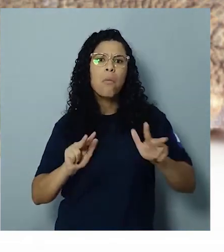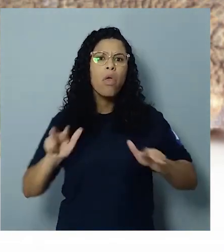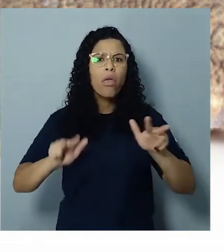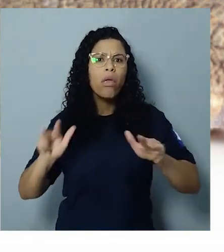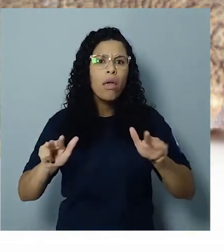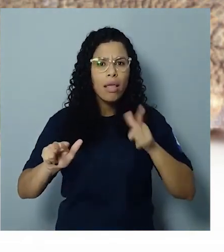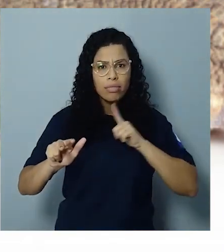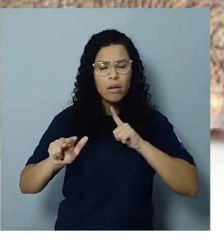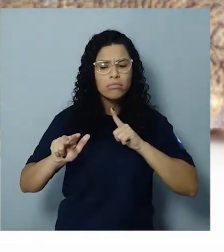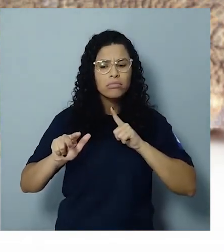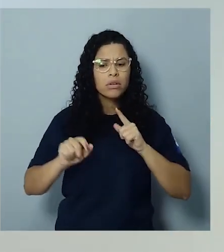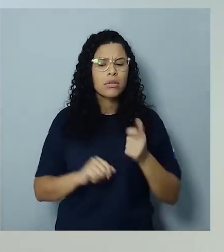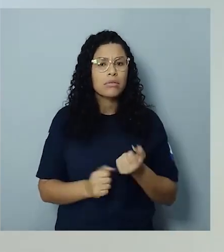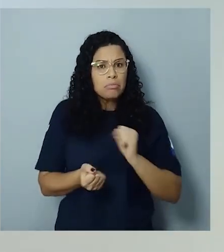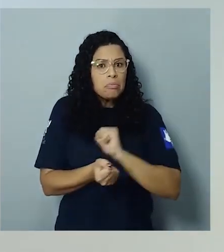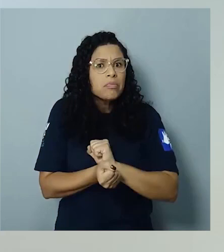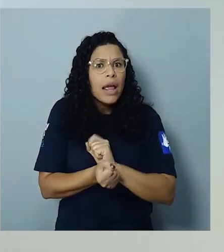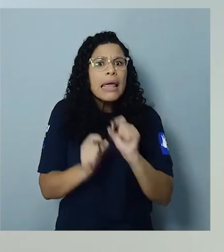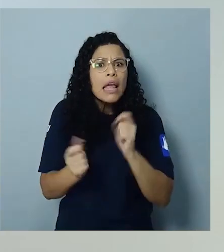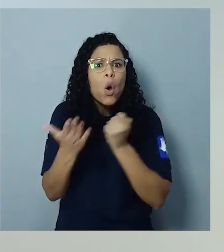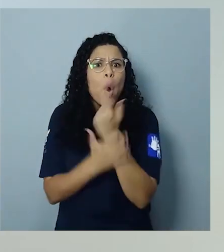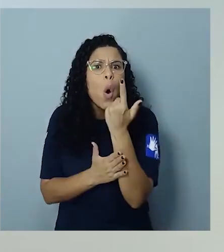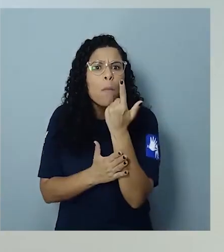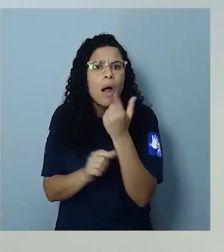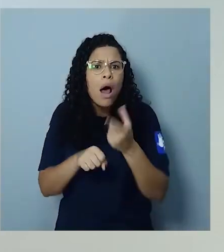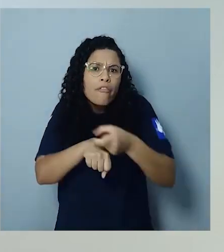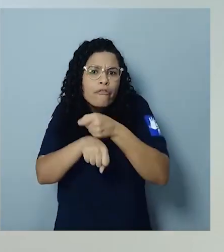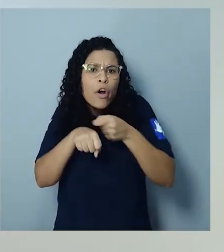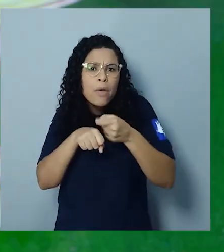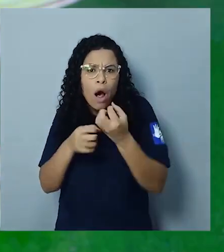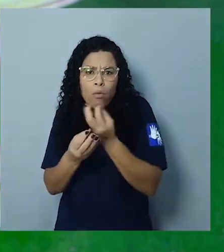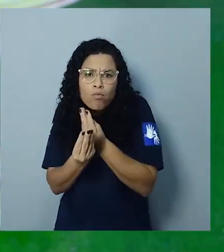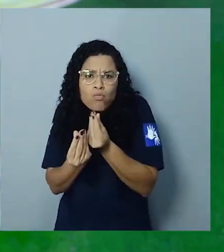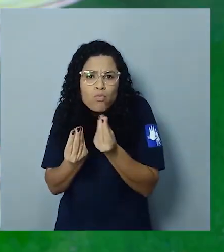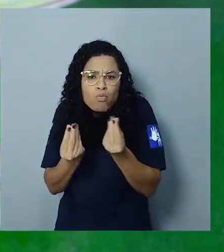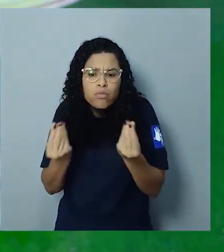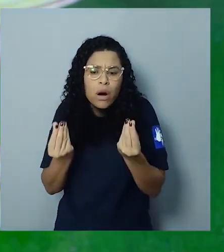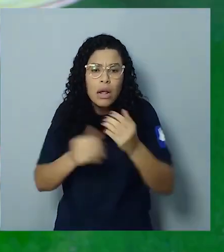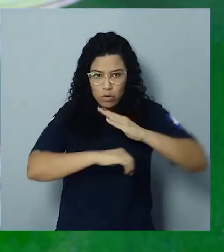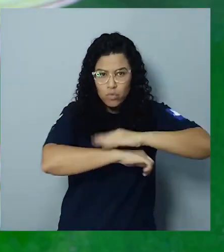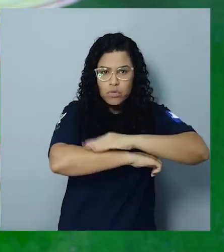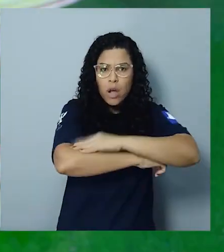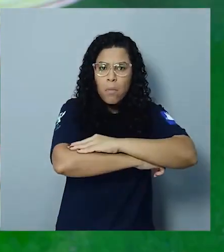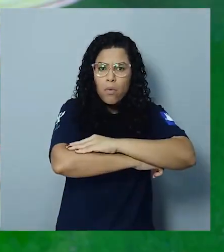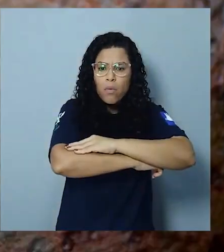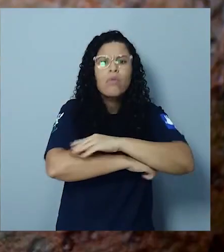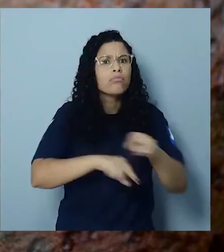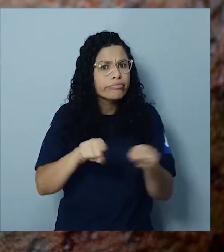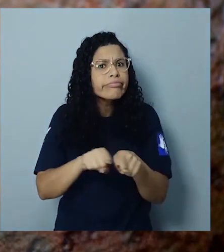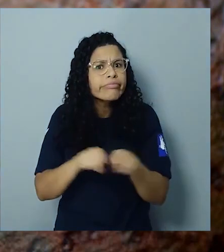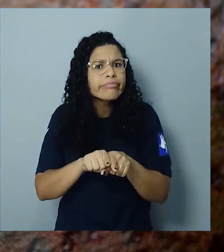a estátua de Primavera quem me compra este Formigueiro e este sapo que é jardineiro